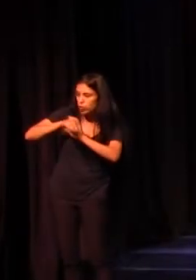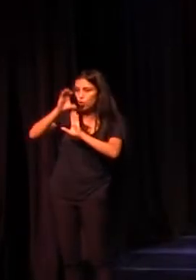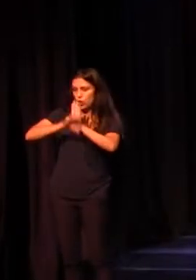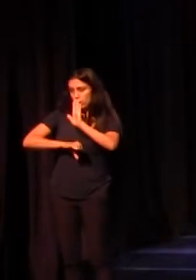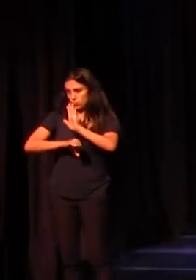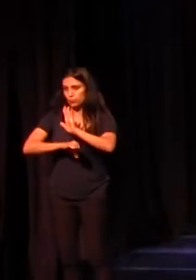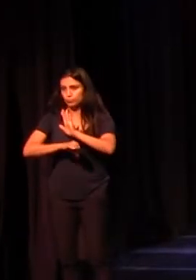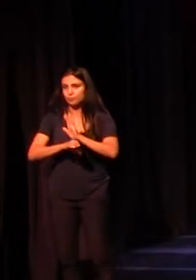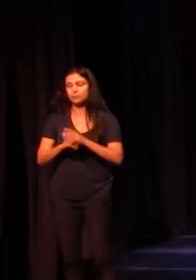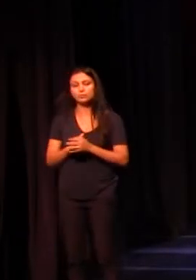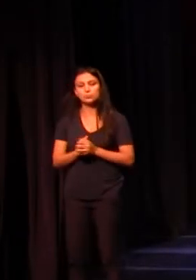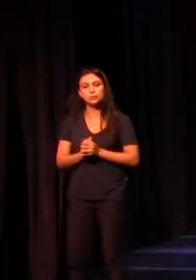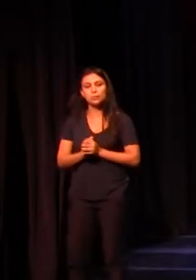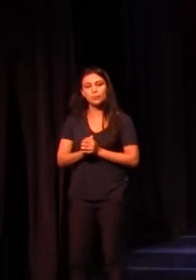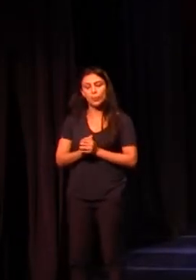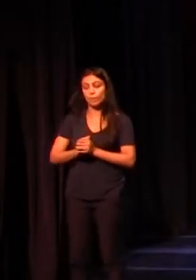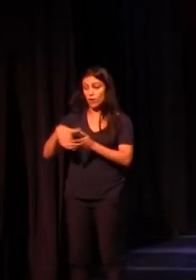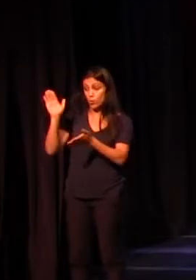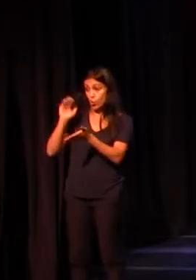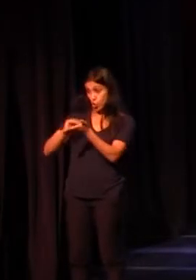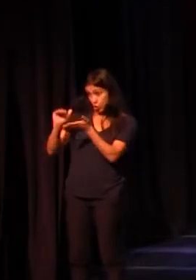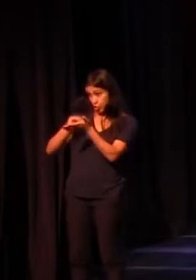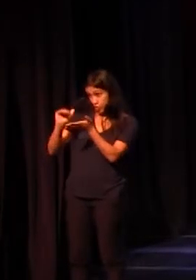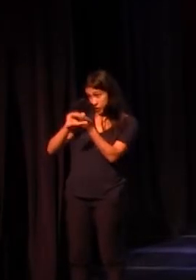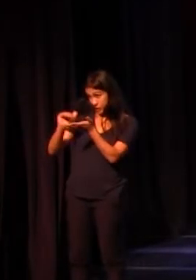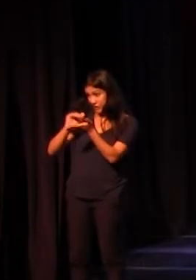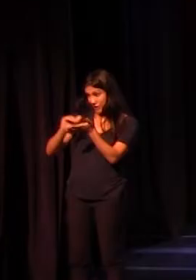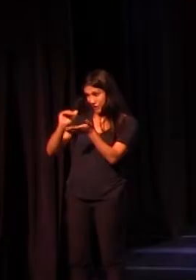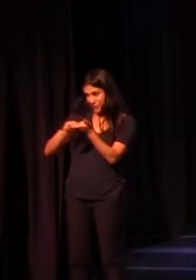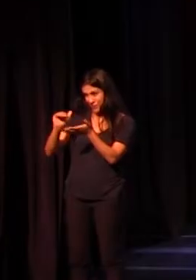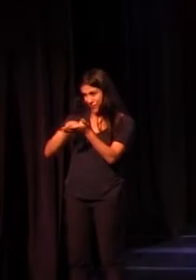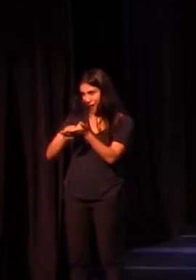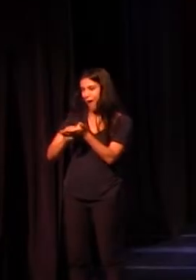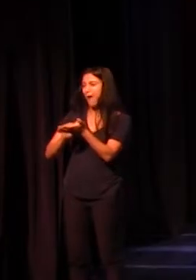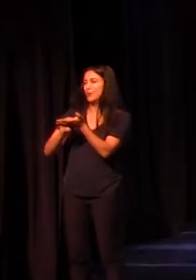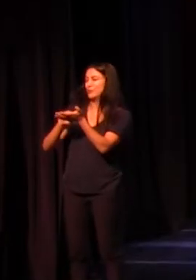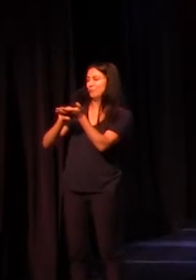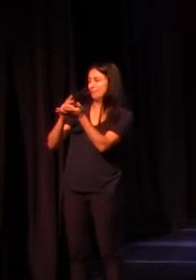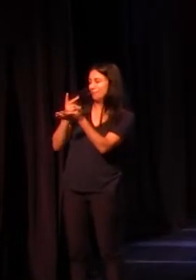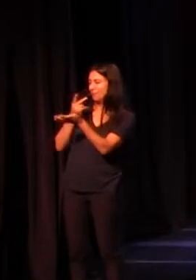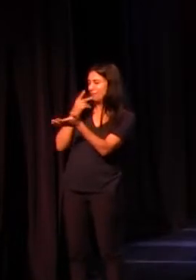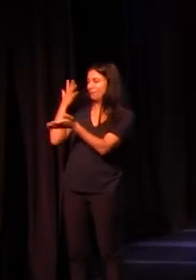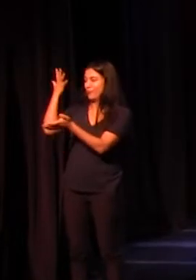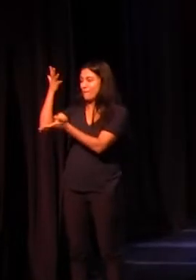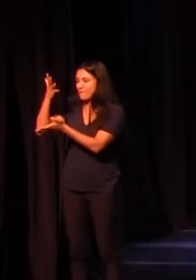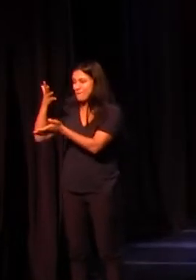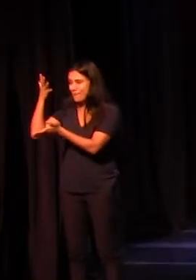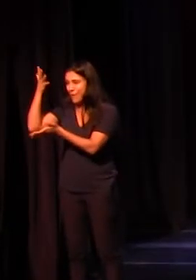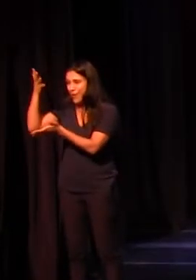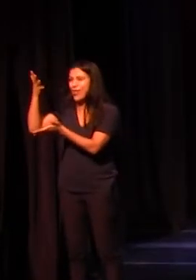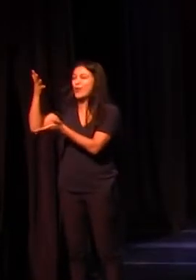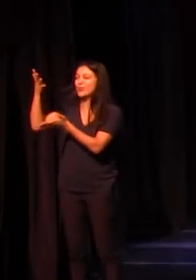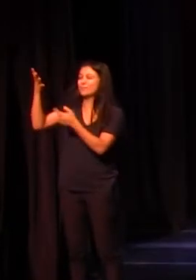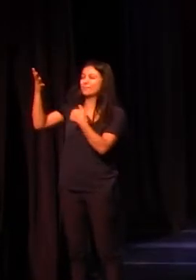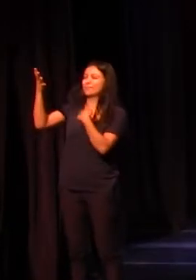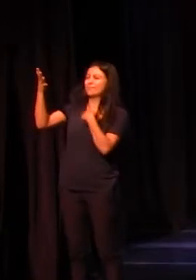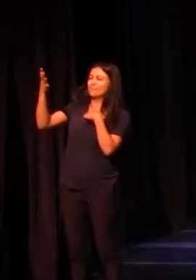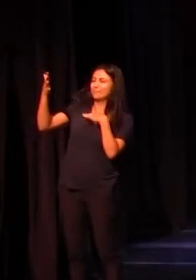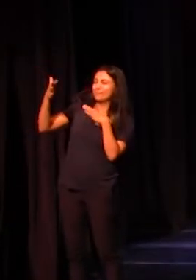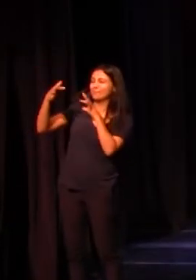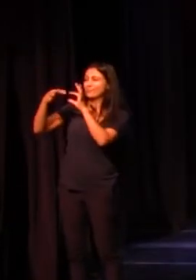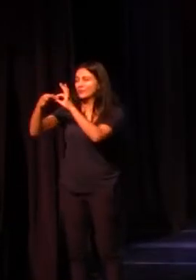até brincando com ele, que ele já falou toda a minha fala aqui, o secretário, nesse começo. Essa questão da